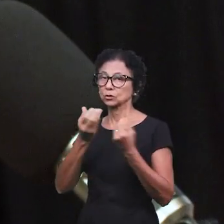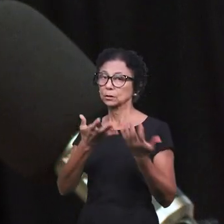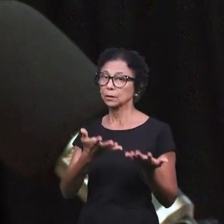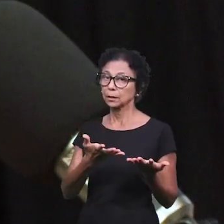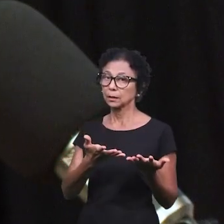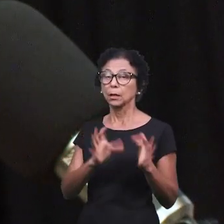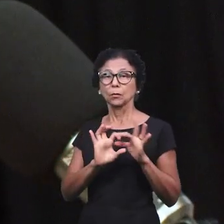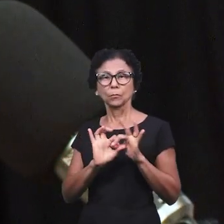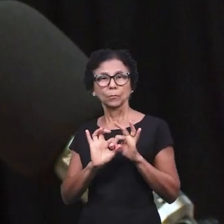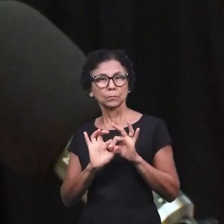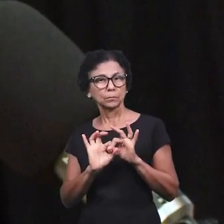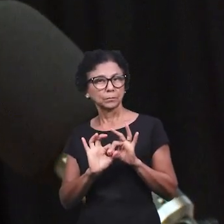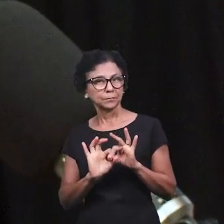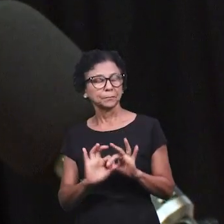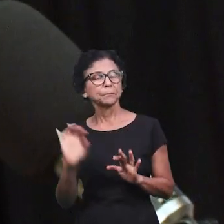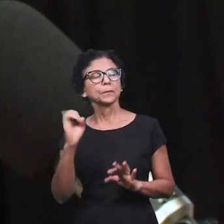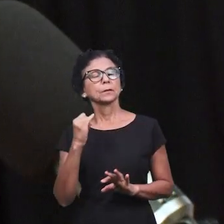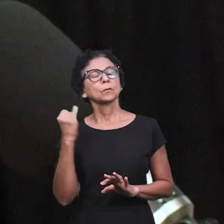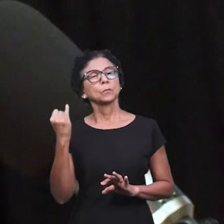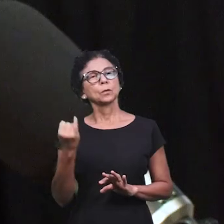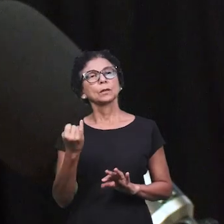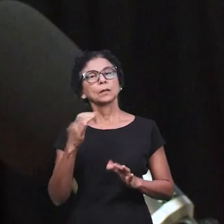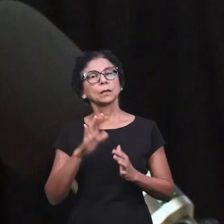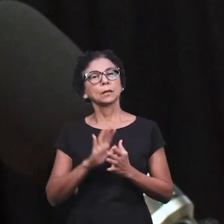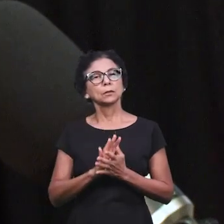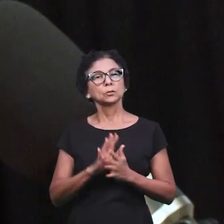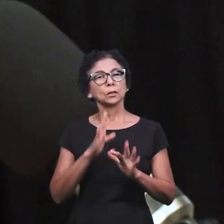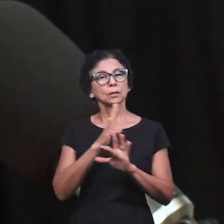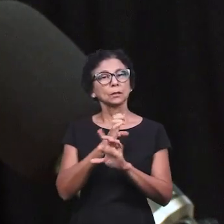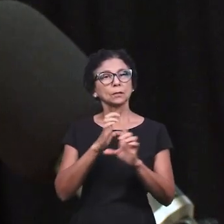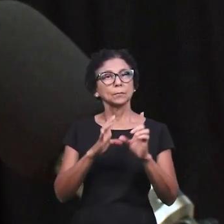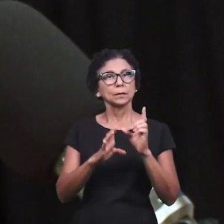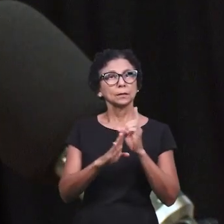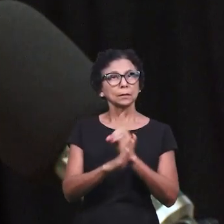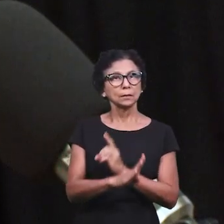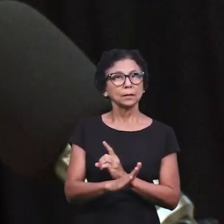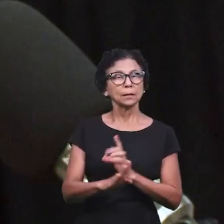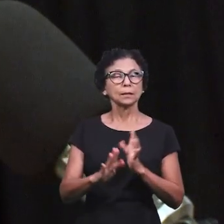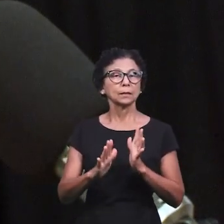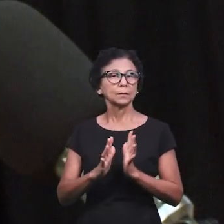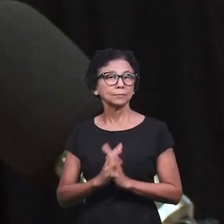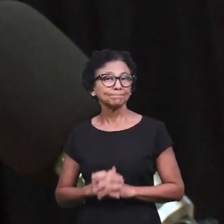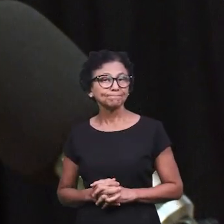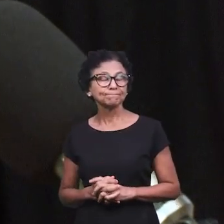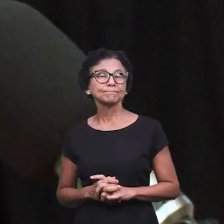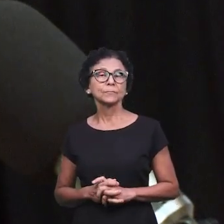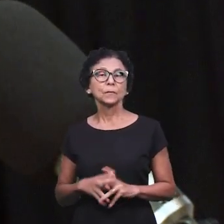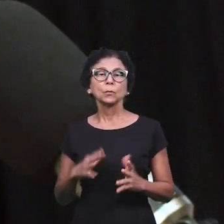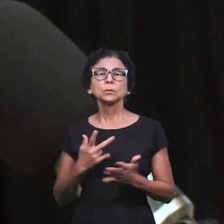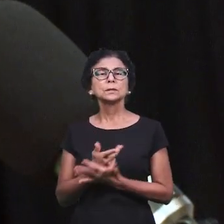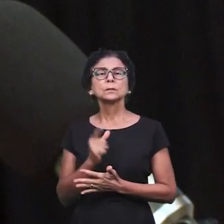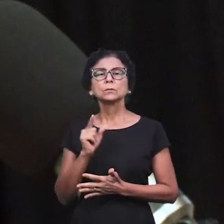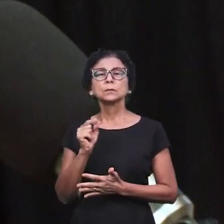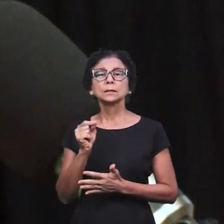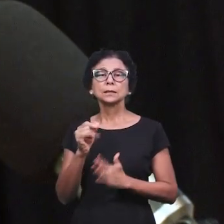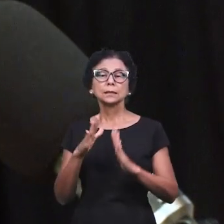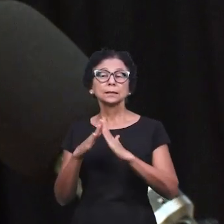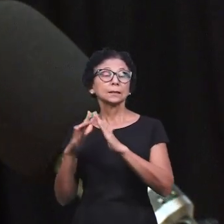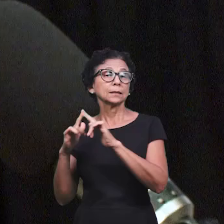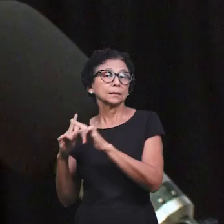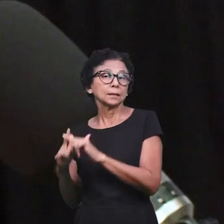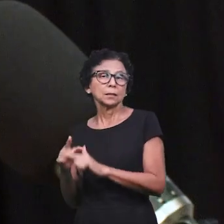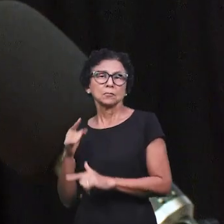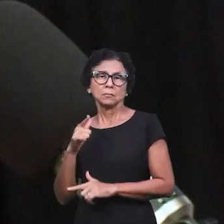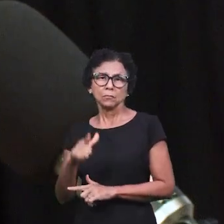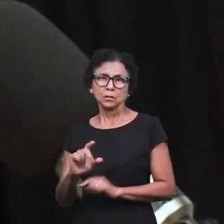Senhor, da comunhão, né? É importante você tá conectado à escola bíblica, o que está acontecendo na igreja, porque você